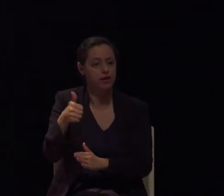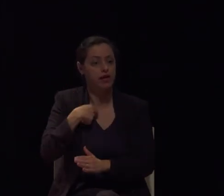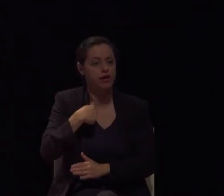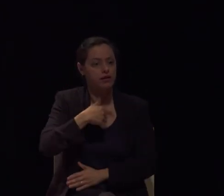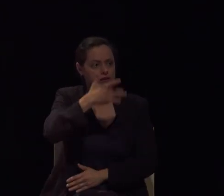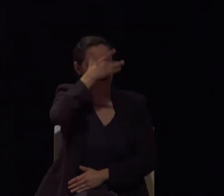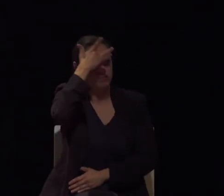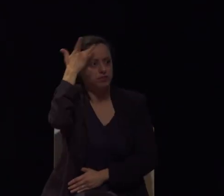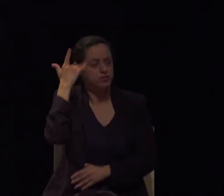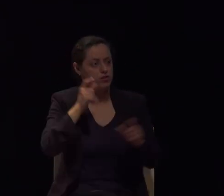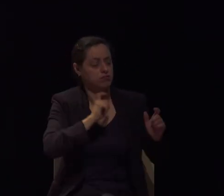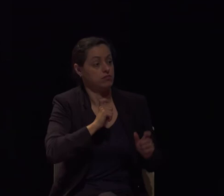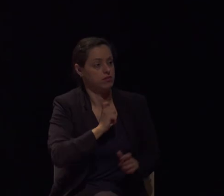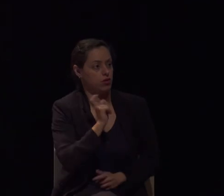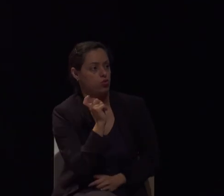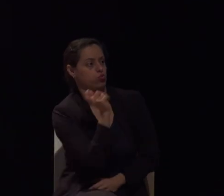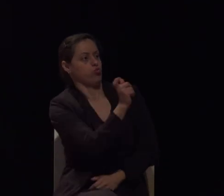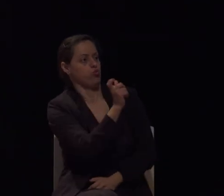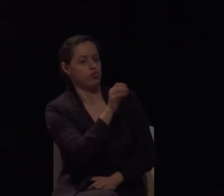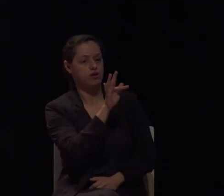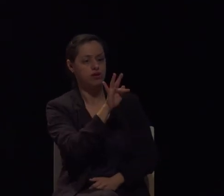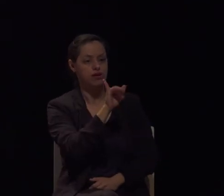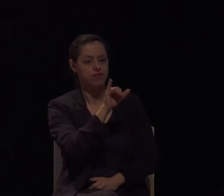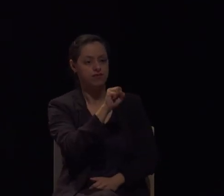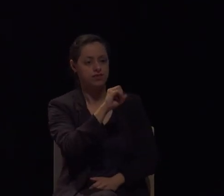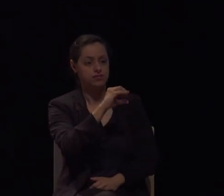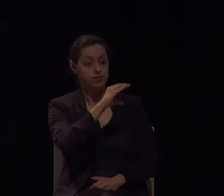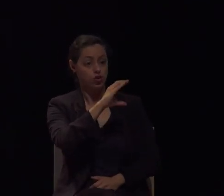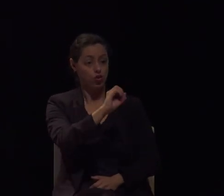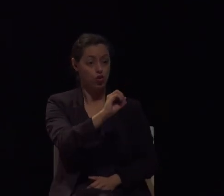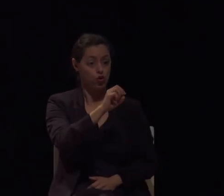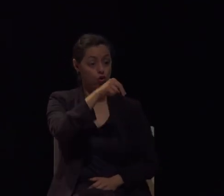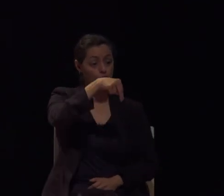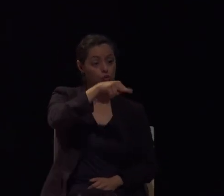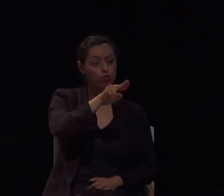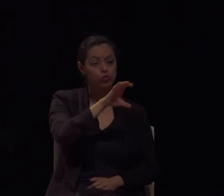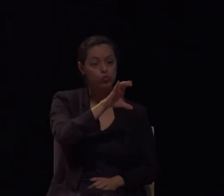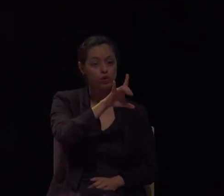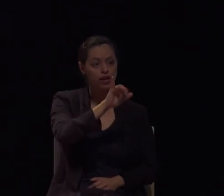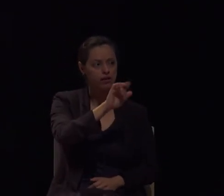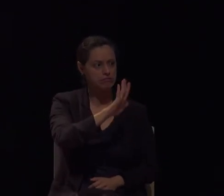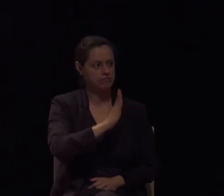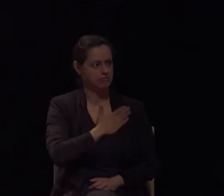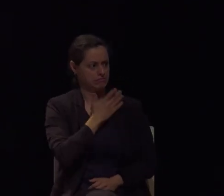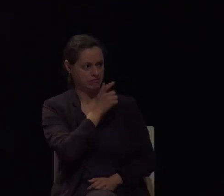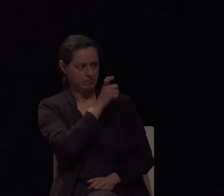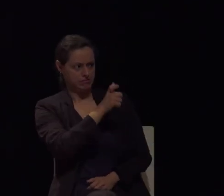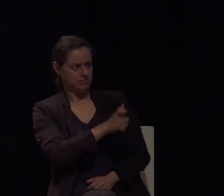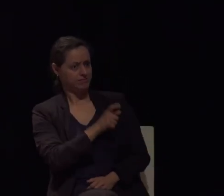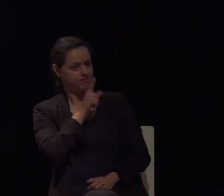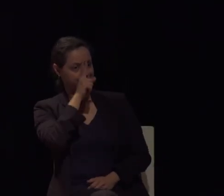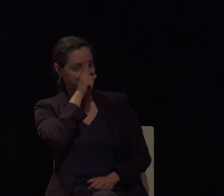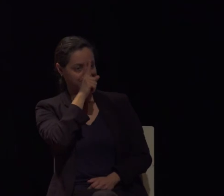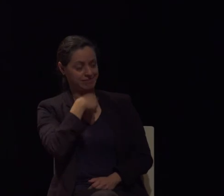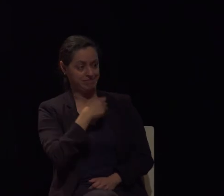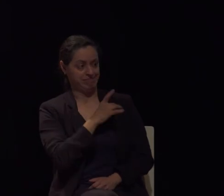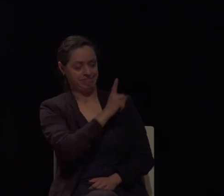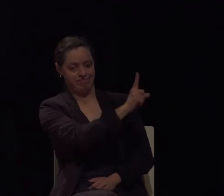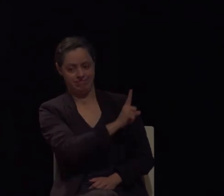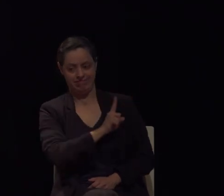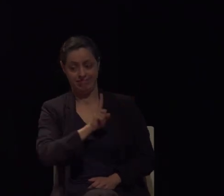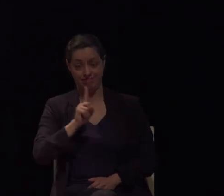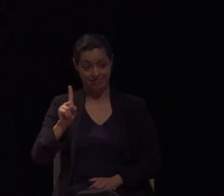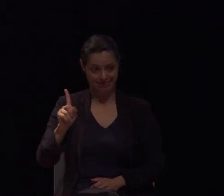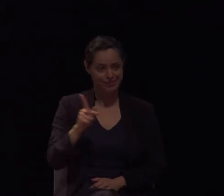mundo é um físico nuclear nos índices assusta físico nuclear assusta e então o professor mário schenberg era um físico nuclear